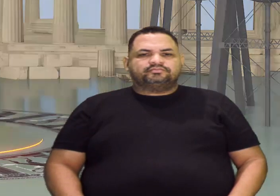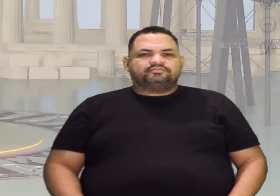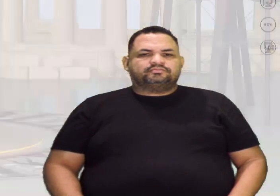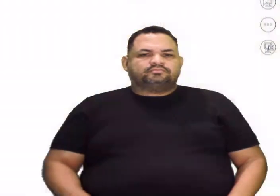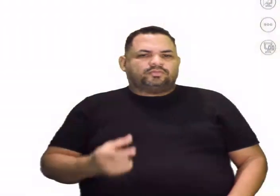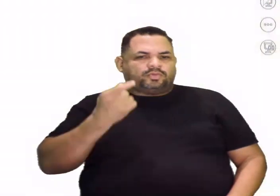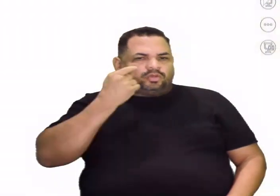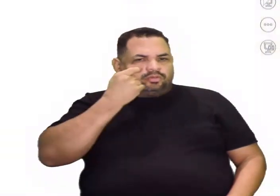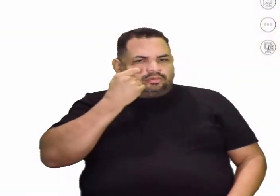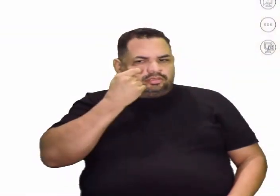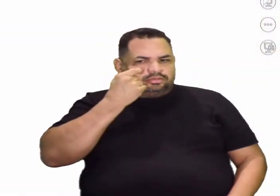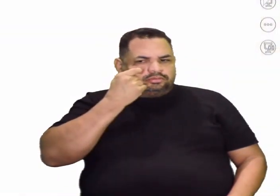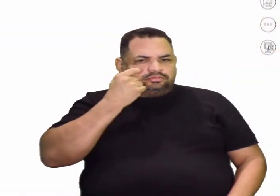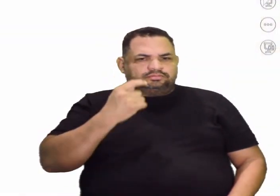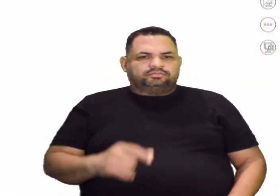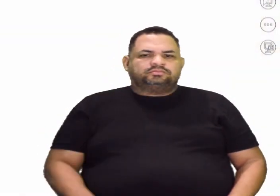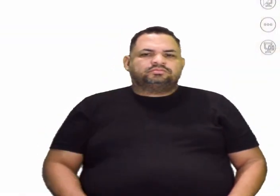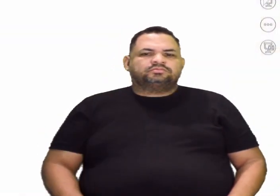humanismo.